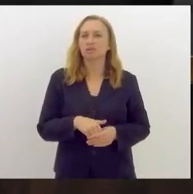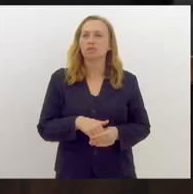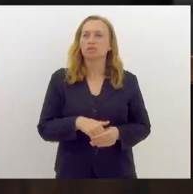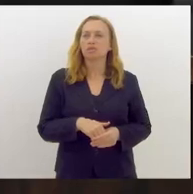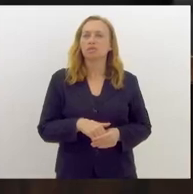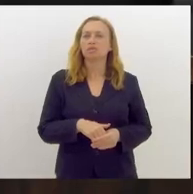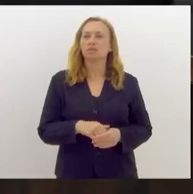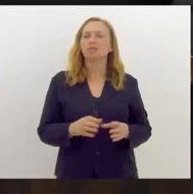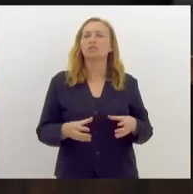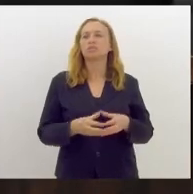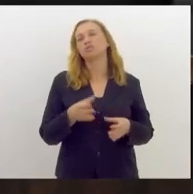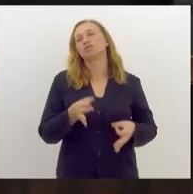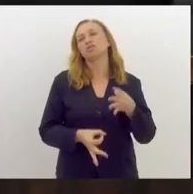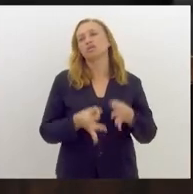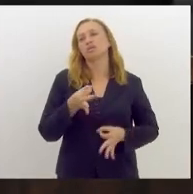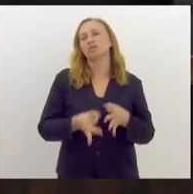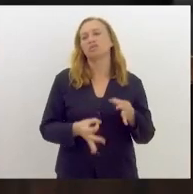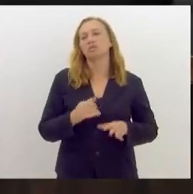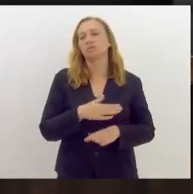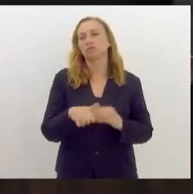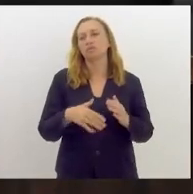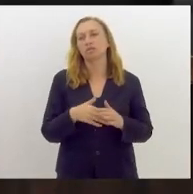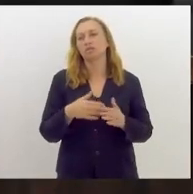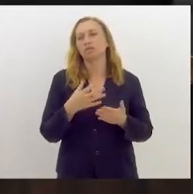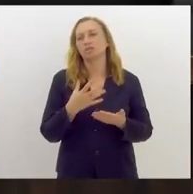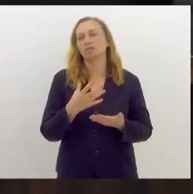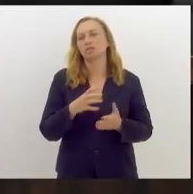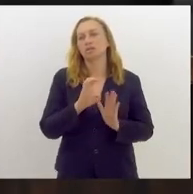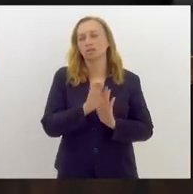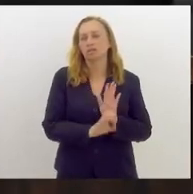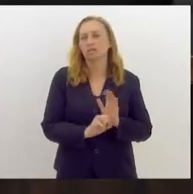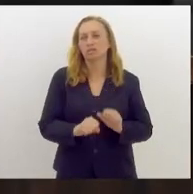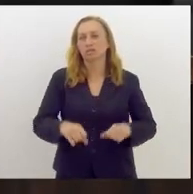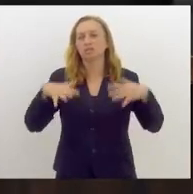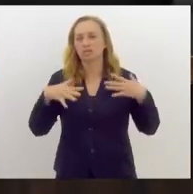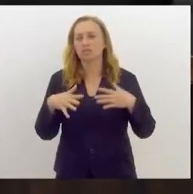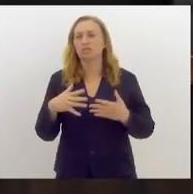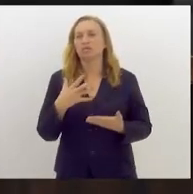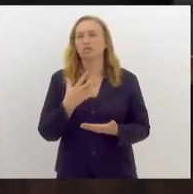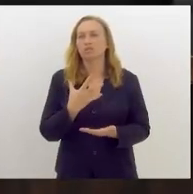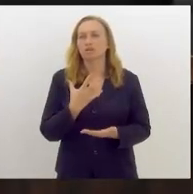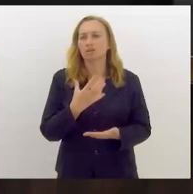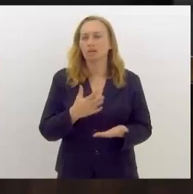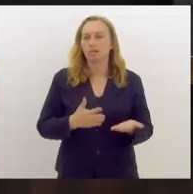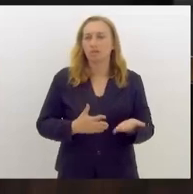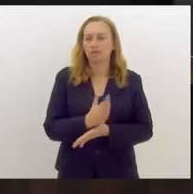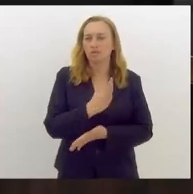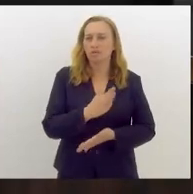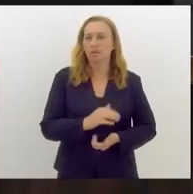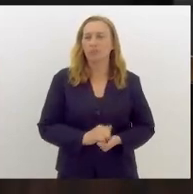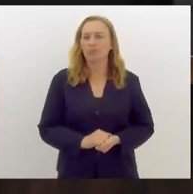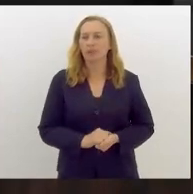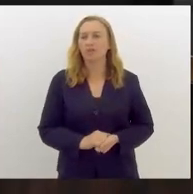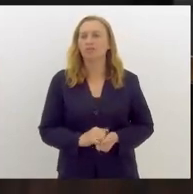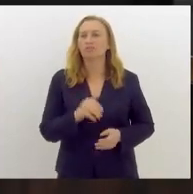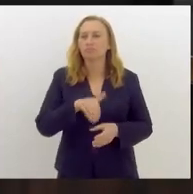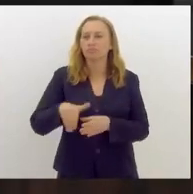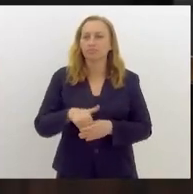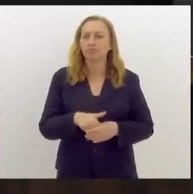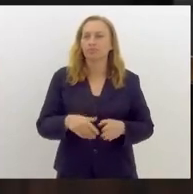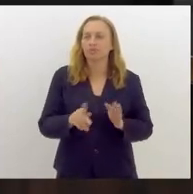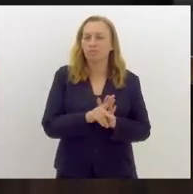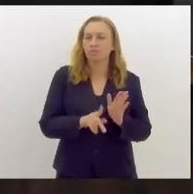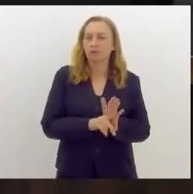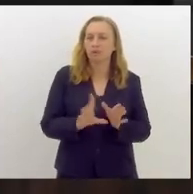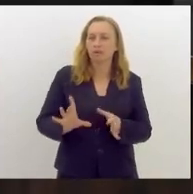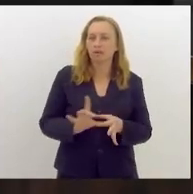da comissão de condições de Justiça as emendas de plenados senhores que a própria permanece Como estão aprovado em votação o